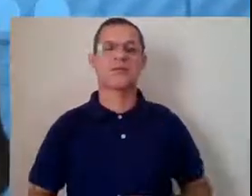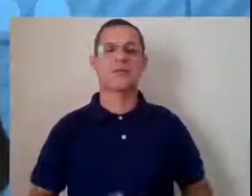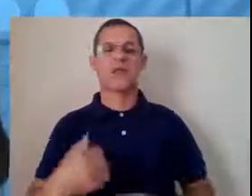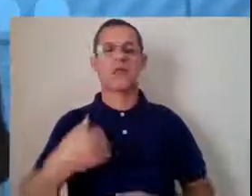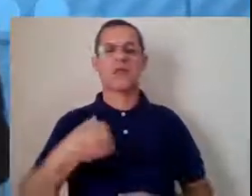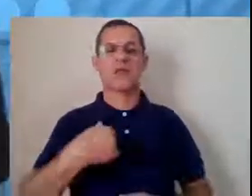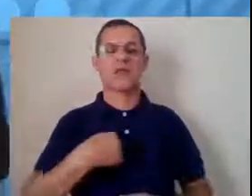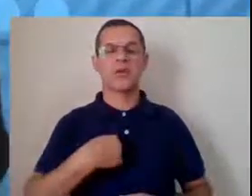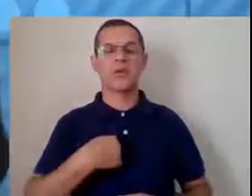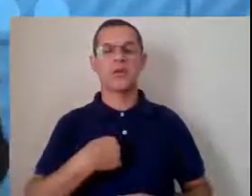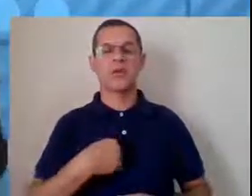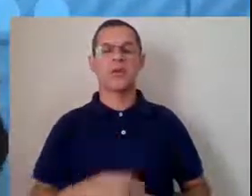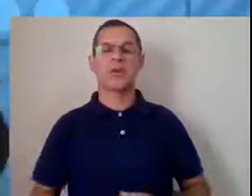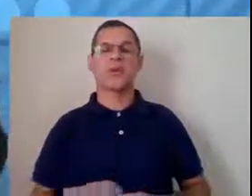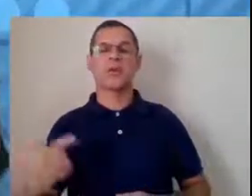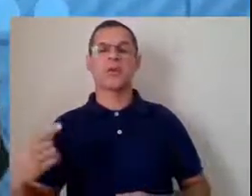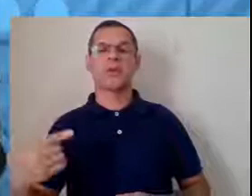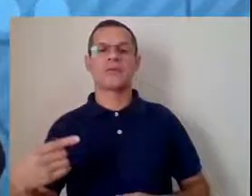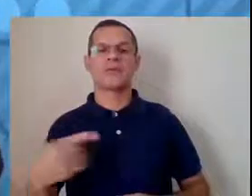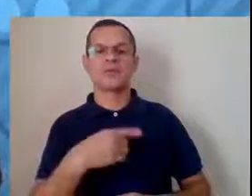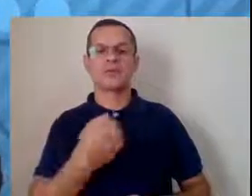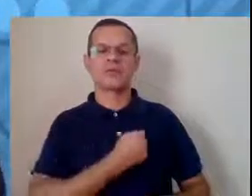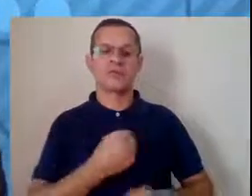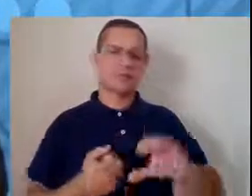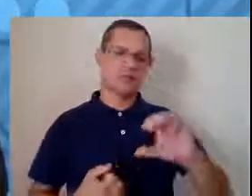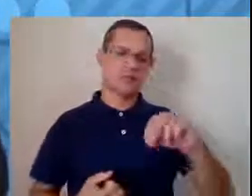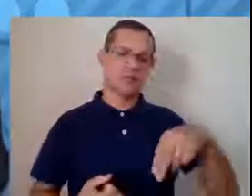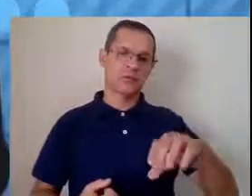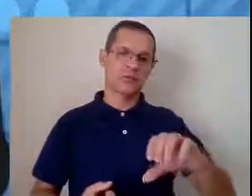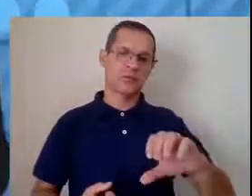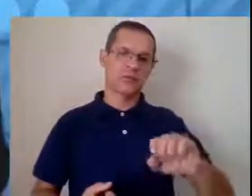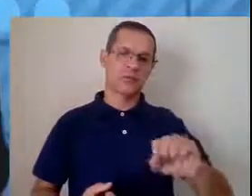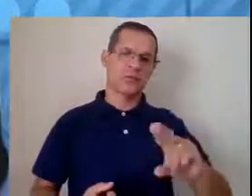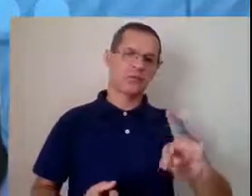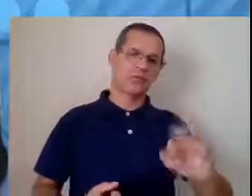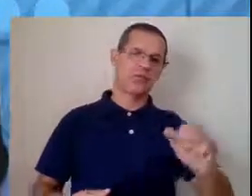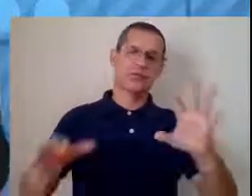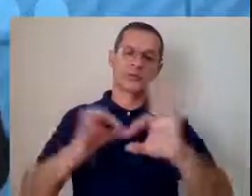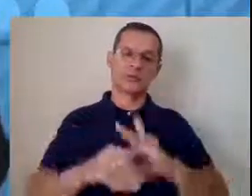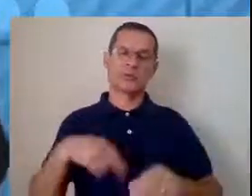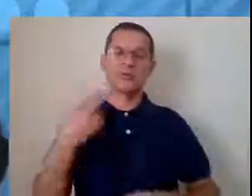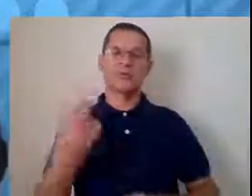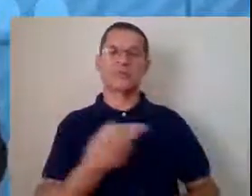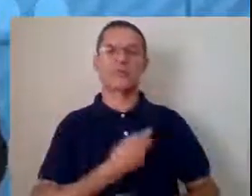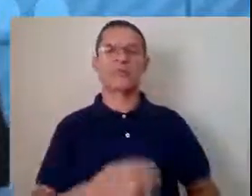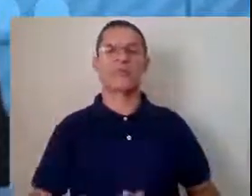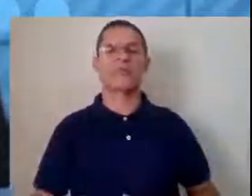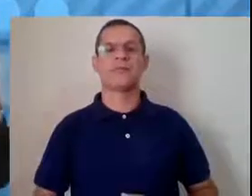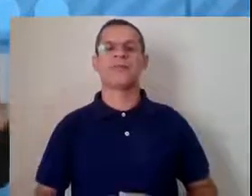vou diminuir o número de consultas. Então, são relações aí dos nossos